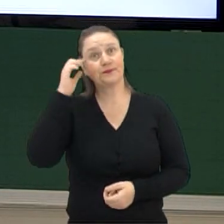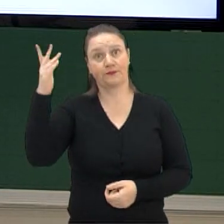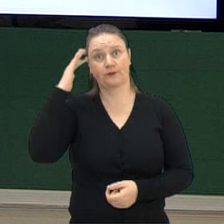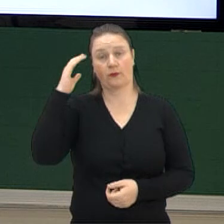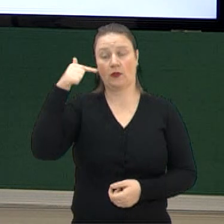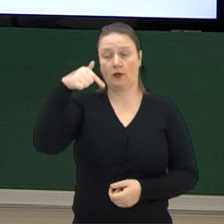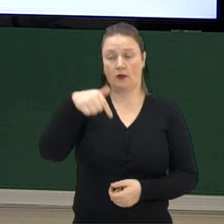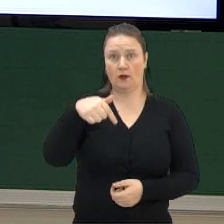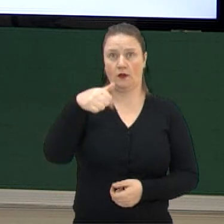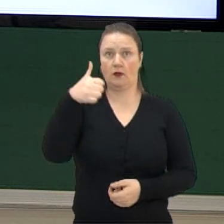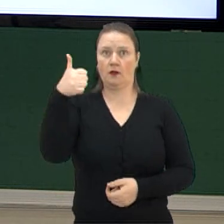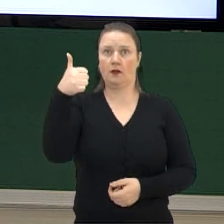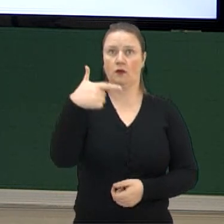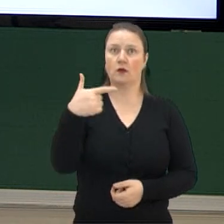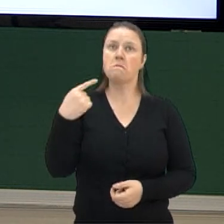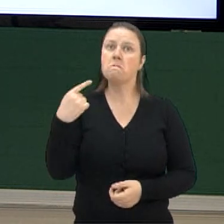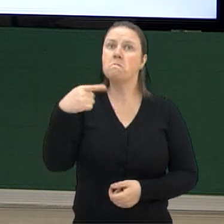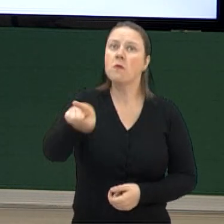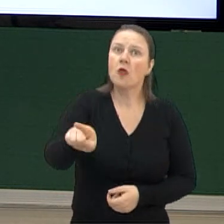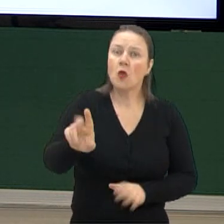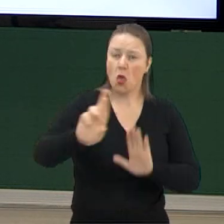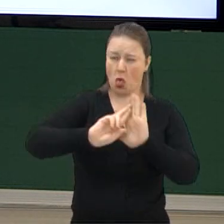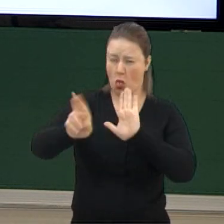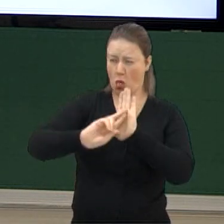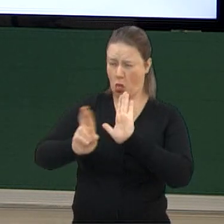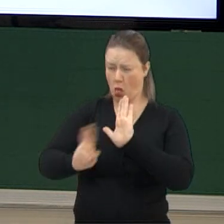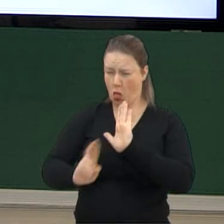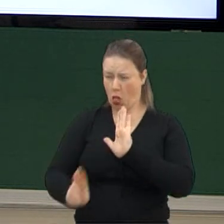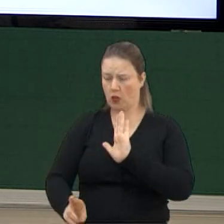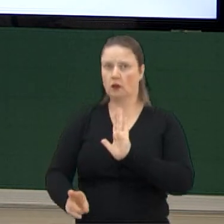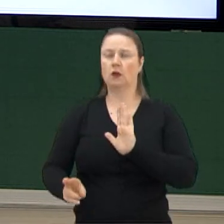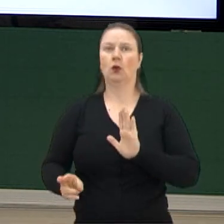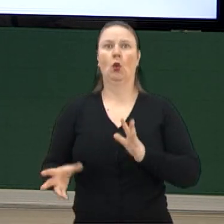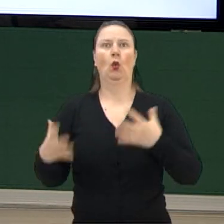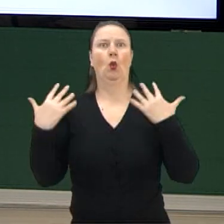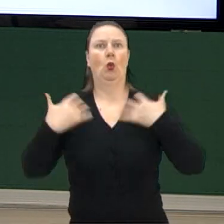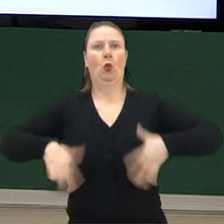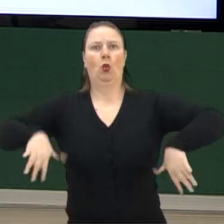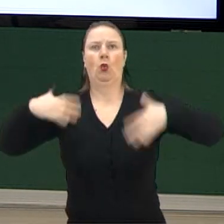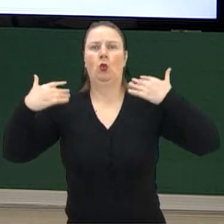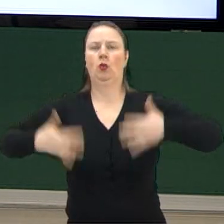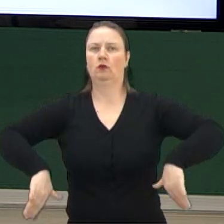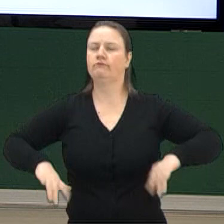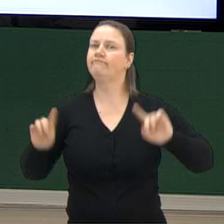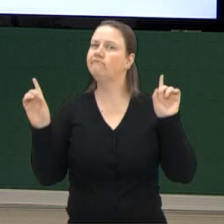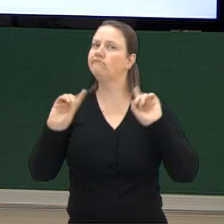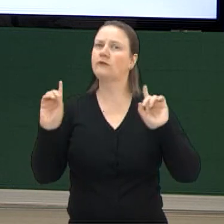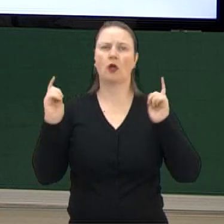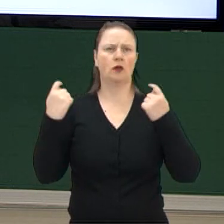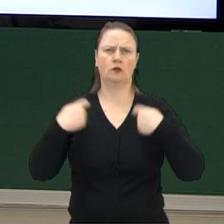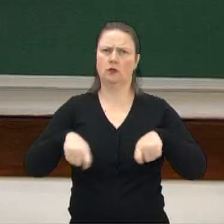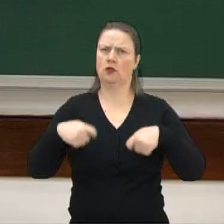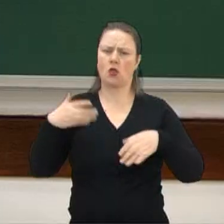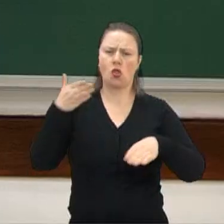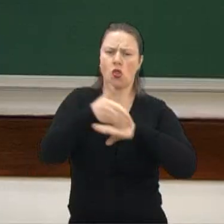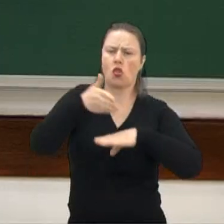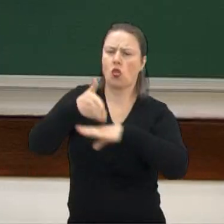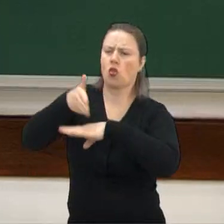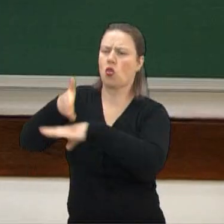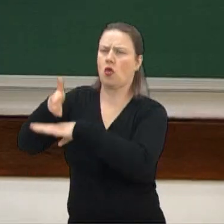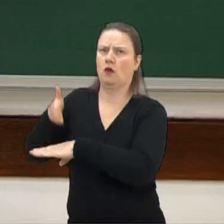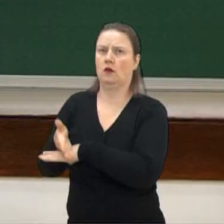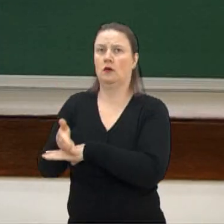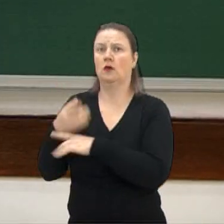mil resultados. Será que eu preciso entrar nesses 712 mil resultados? Não, não precisa, mesmo porque muitos resultados eles